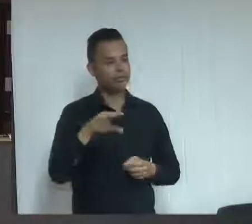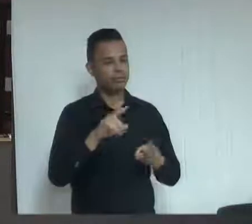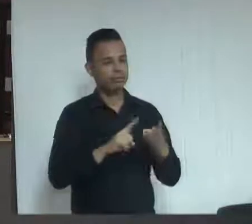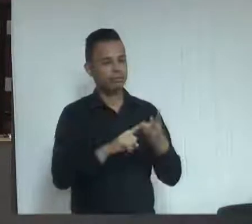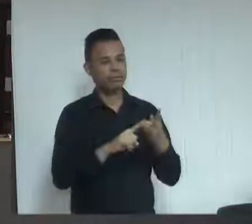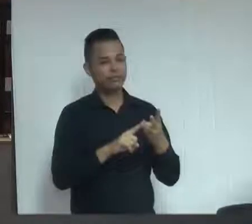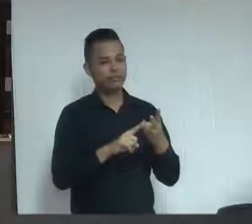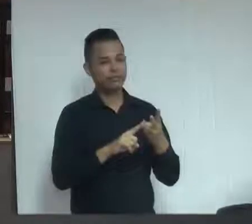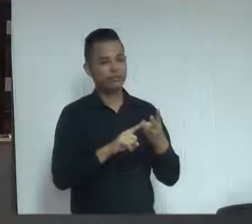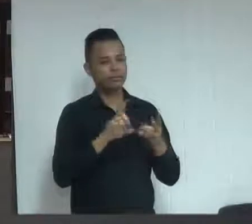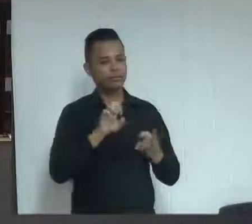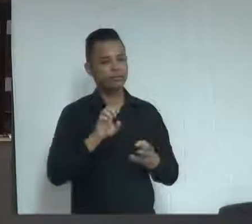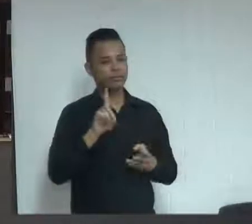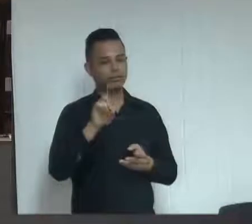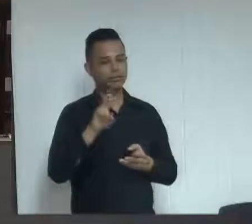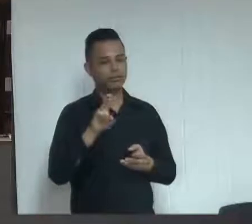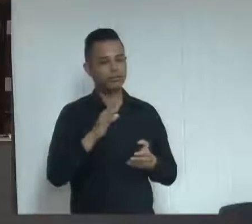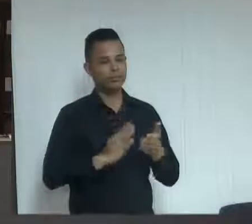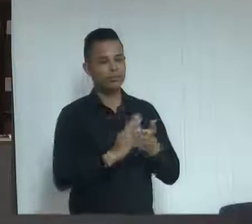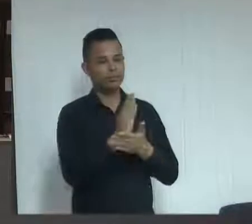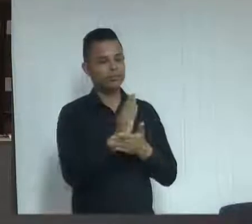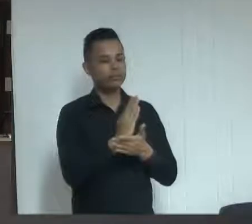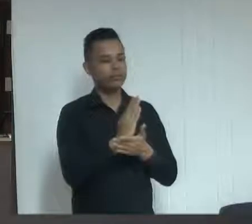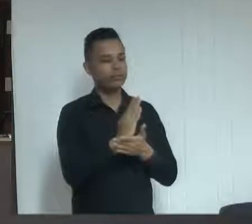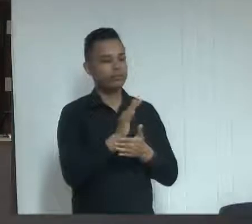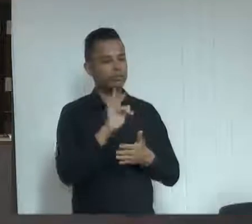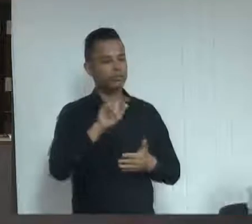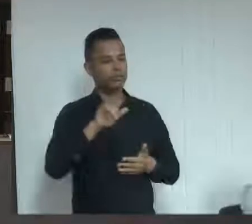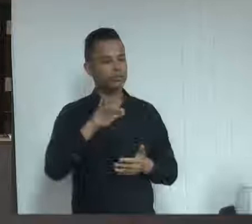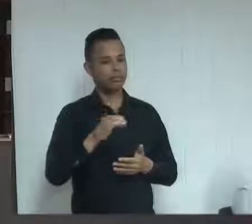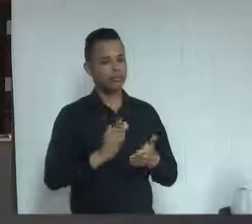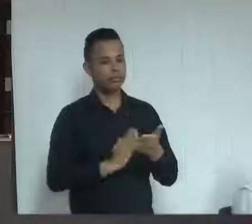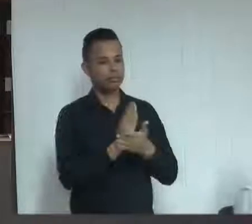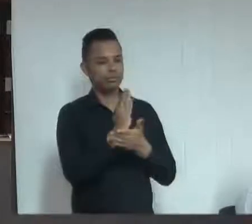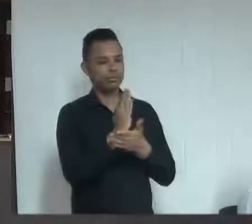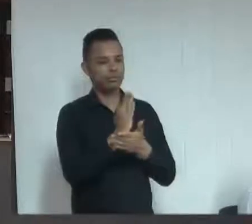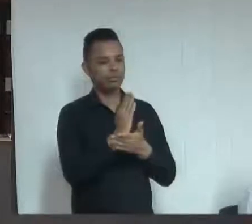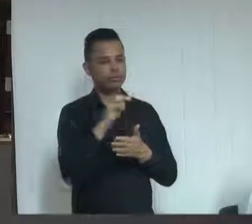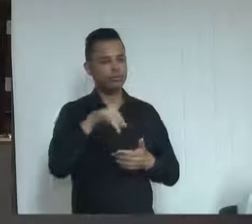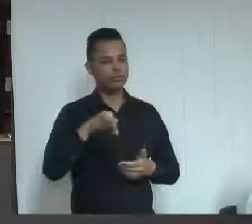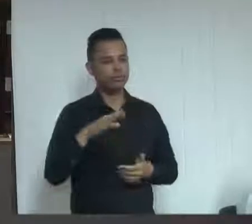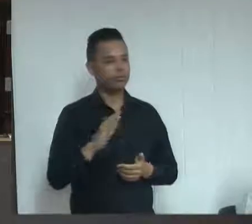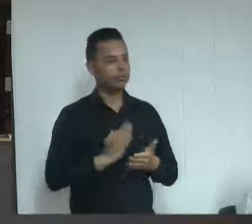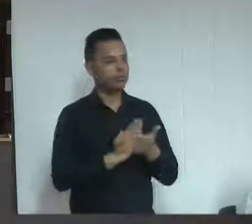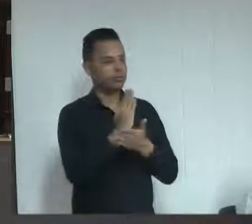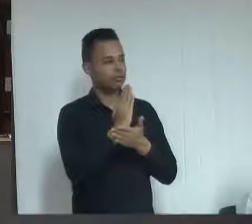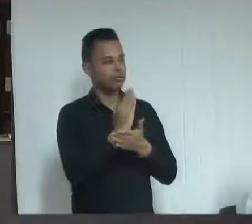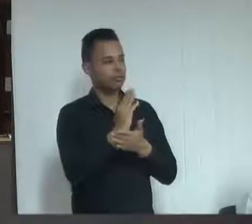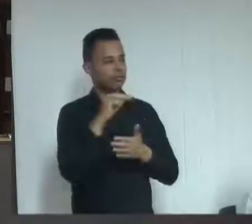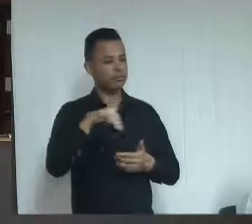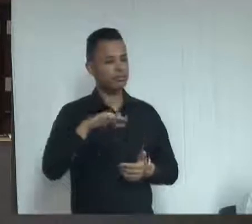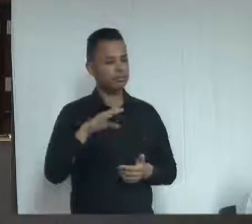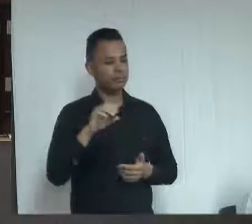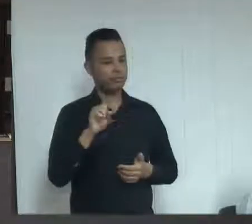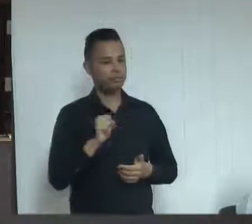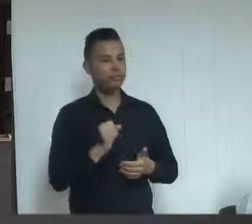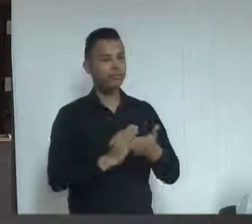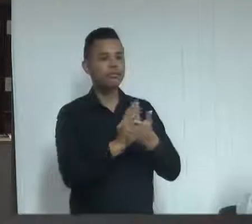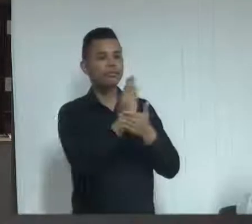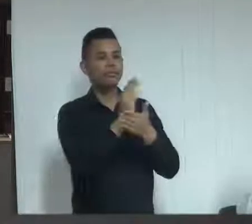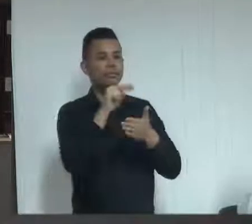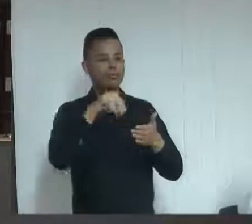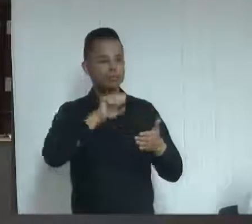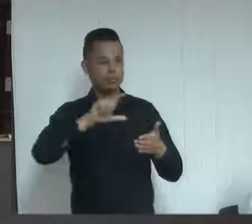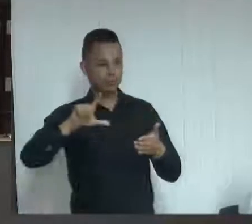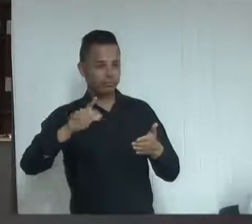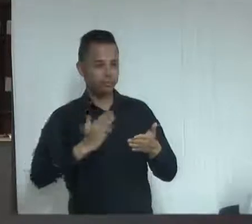Aprovo. Vereador Edu Gelme. Aprovo. Vereadora Flávia Bittar. Aprovo. Vereador Márcio Melli. Aprovo. Vereador Marcos Ferraz. Aprovo. Vereador Nil